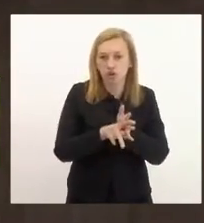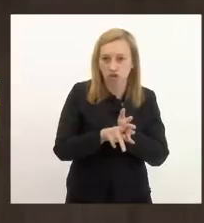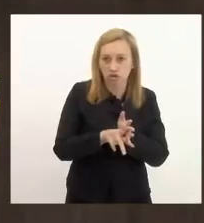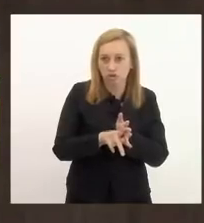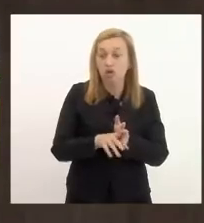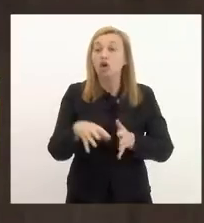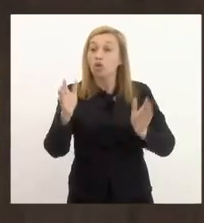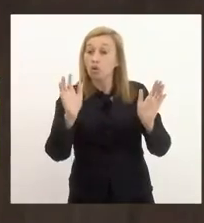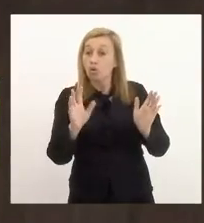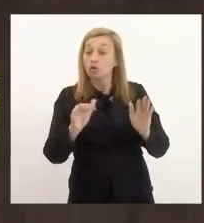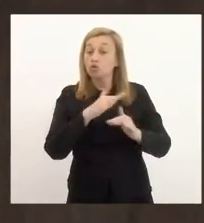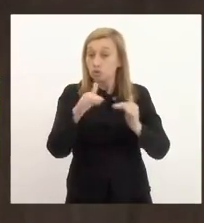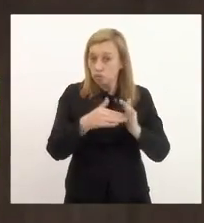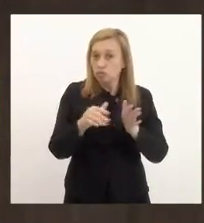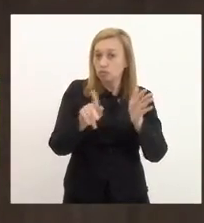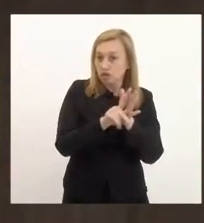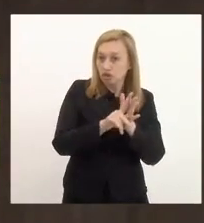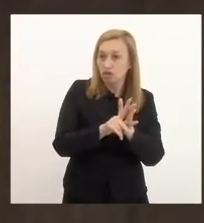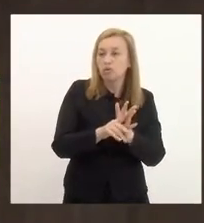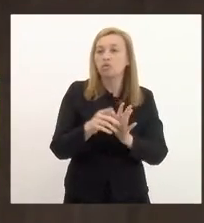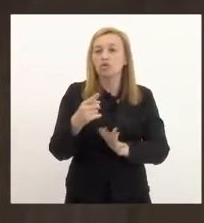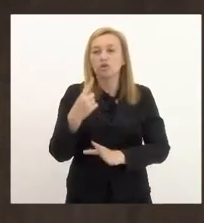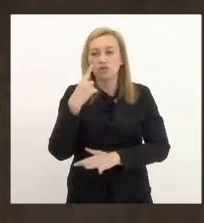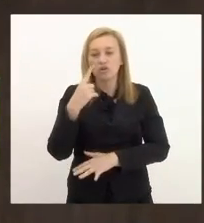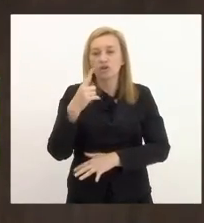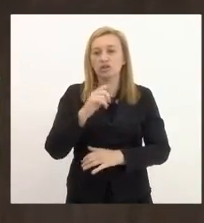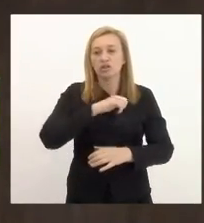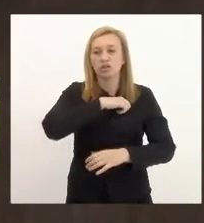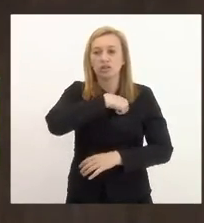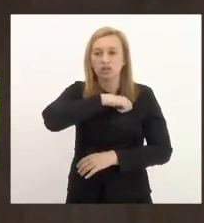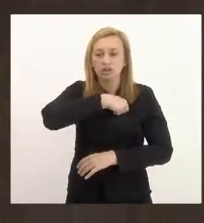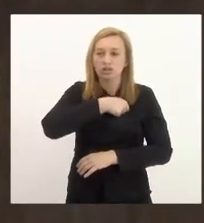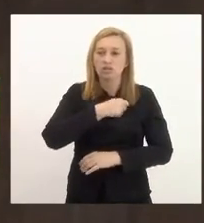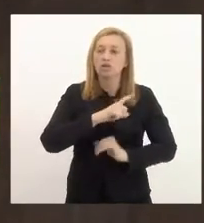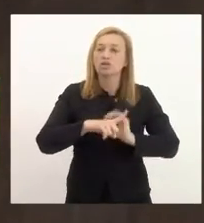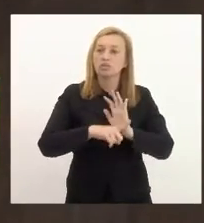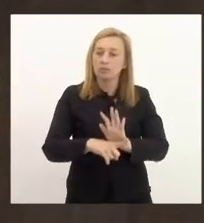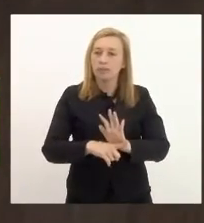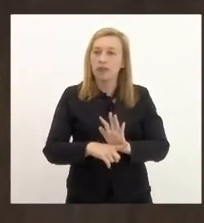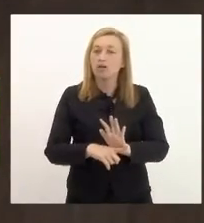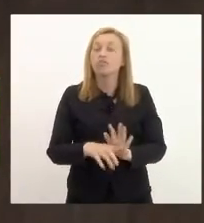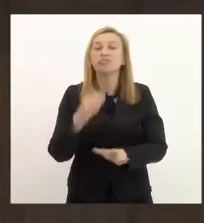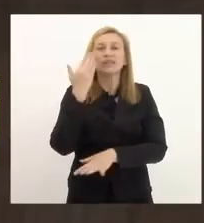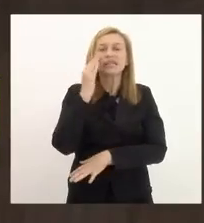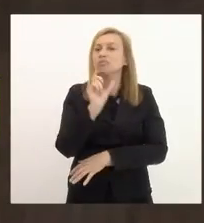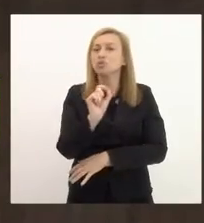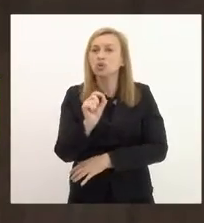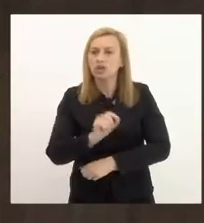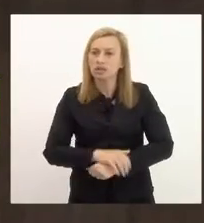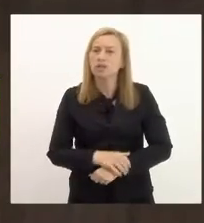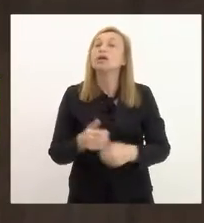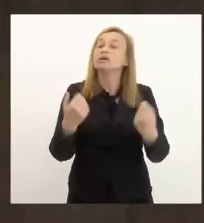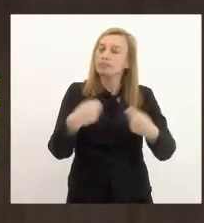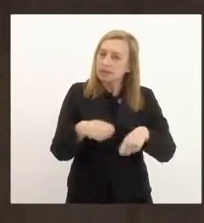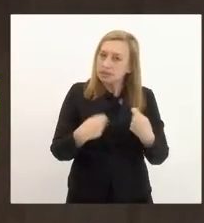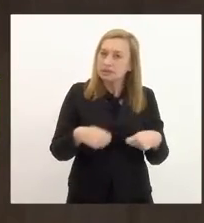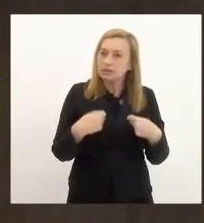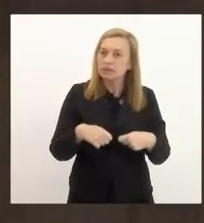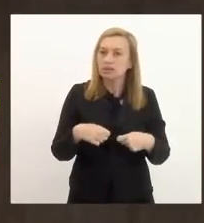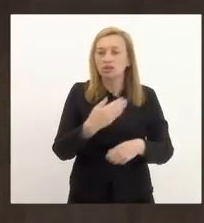projeto hoje projeto No que diz respeito ao regime de recuperação fiscal a gente entende que precisa